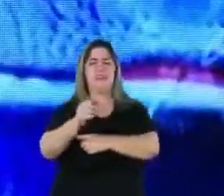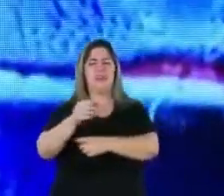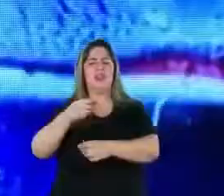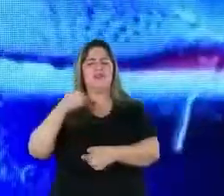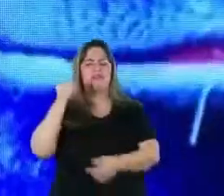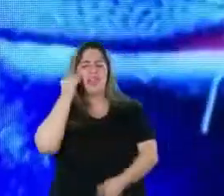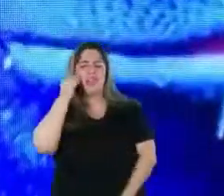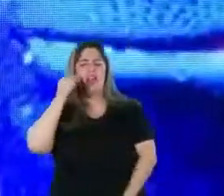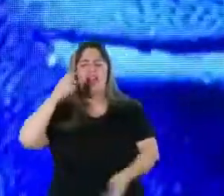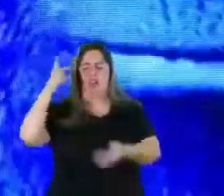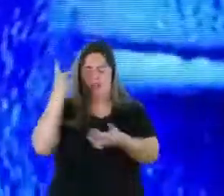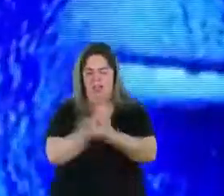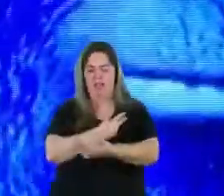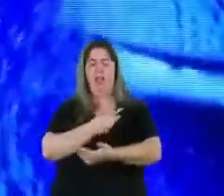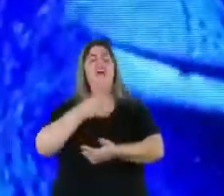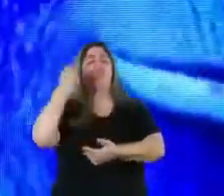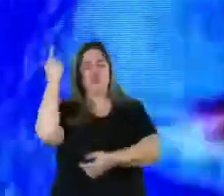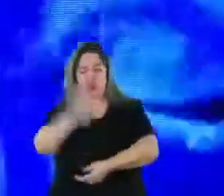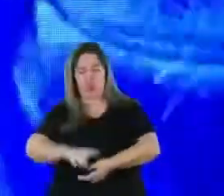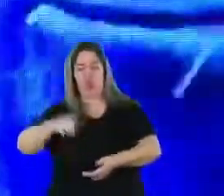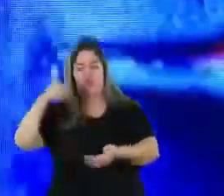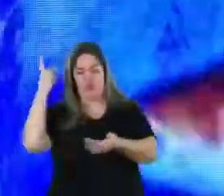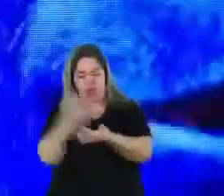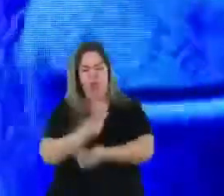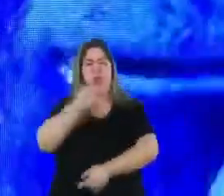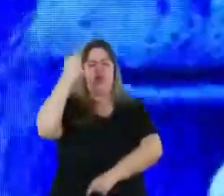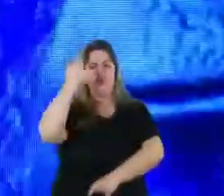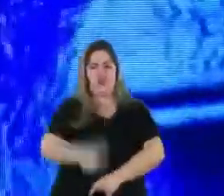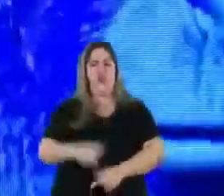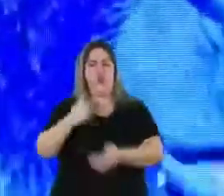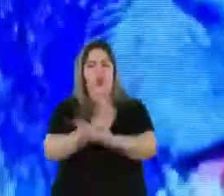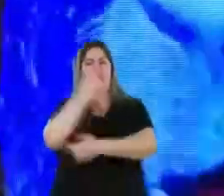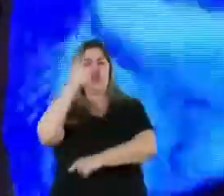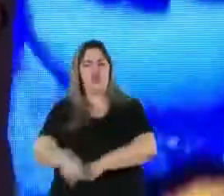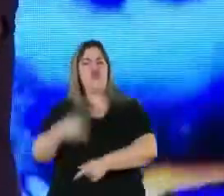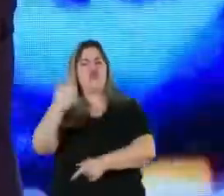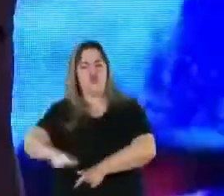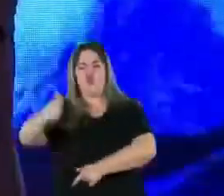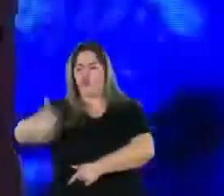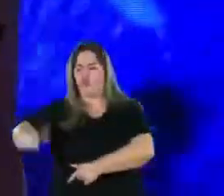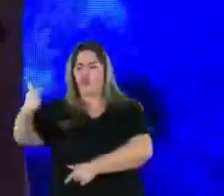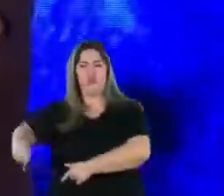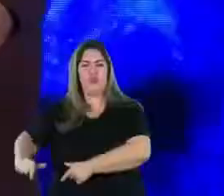erro. O método contém também a reflexividade,